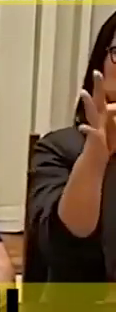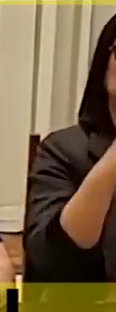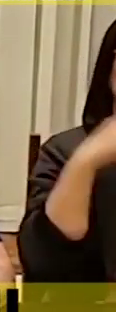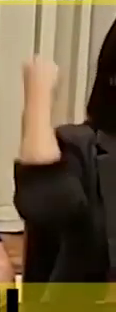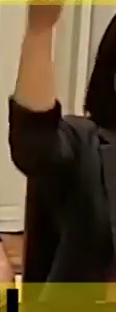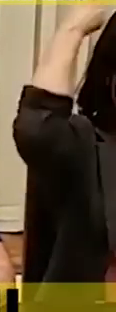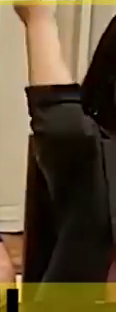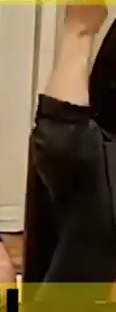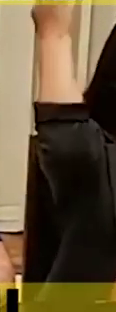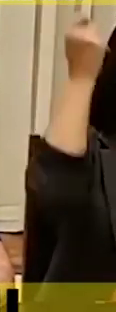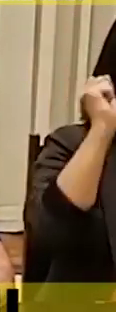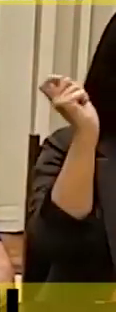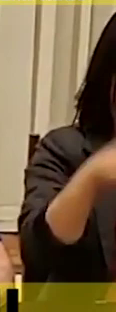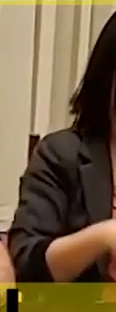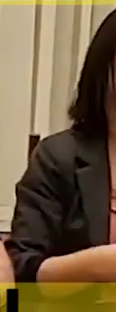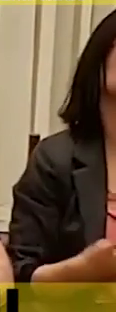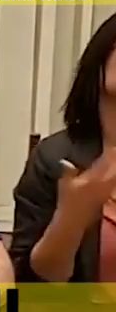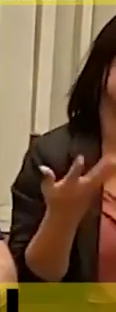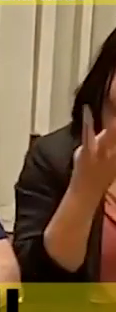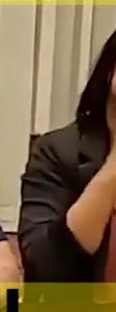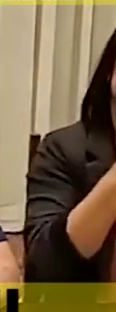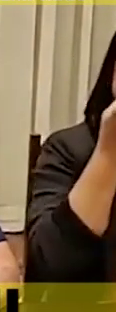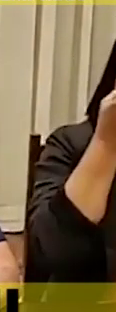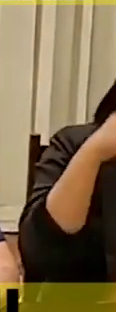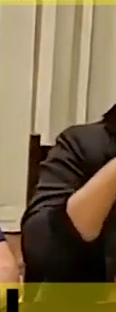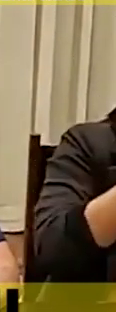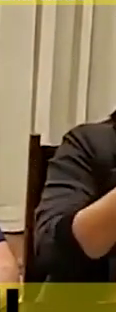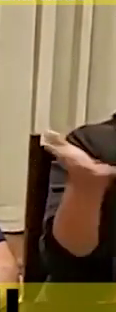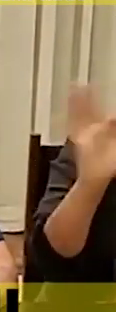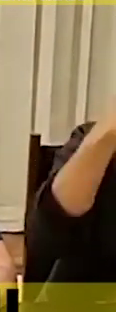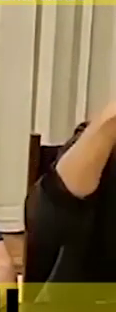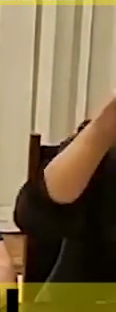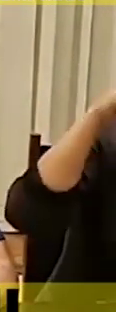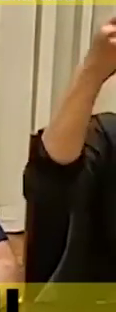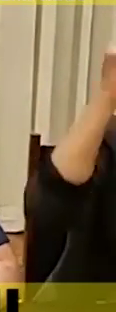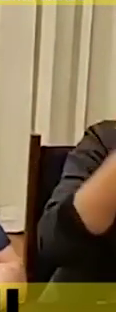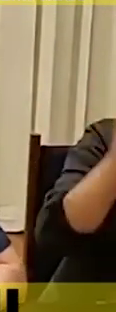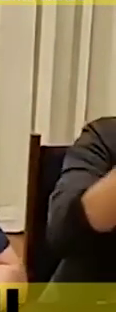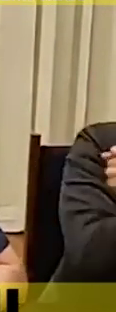Iu! Tá ok? Valeu. Boa noite, pessoal. Até semana que vem, se Deus quiser. Um abraço.